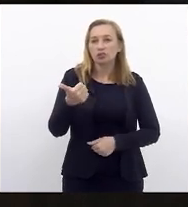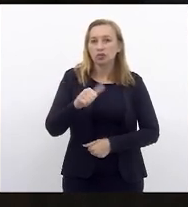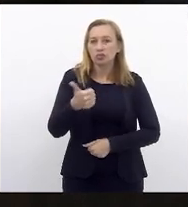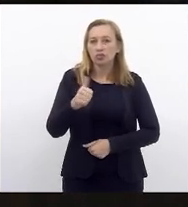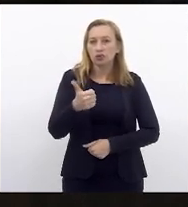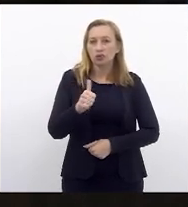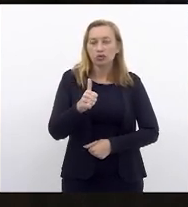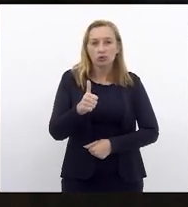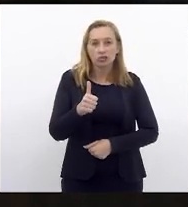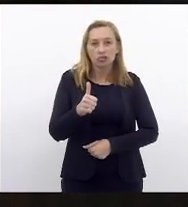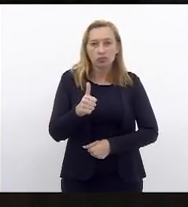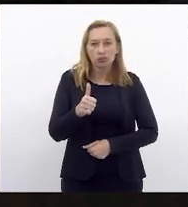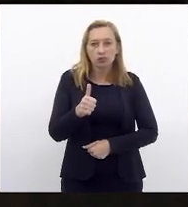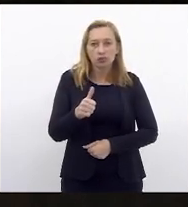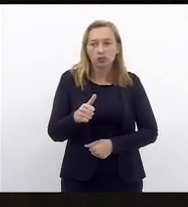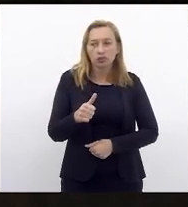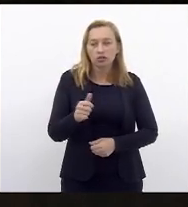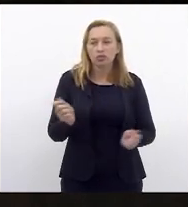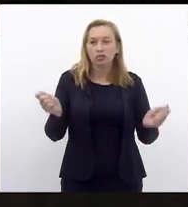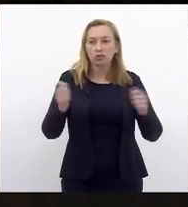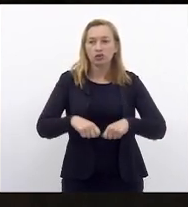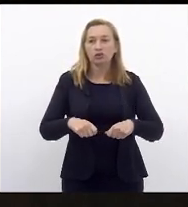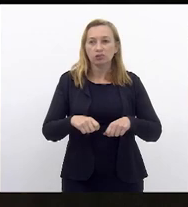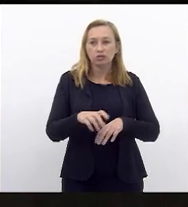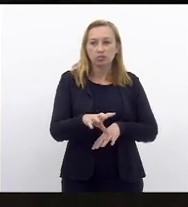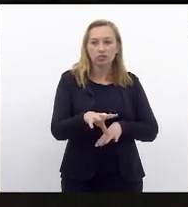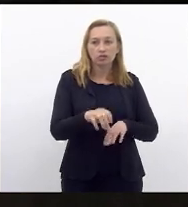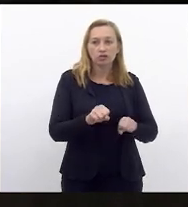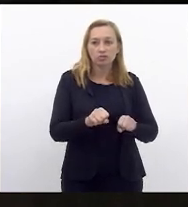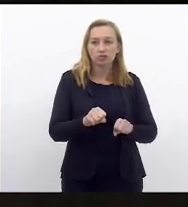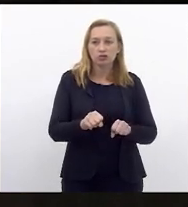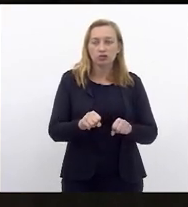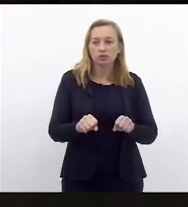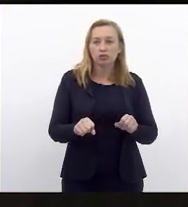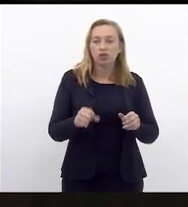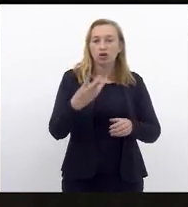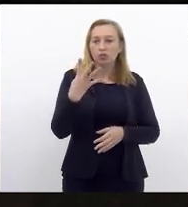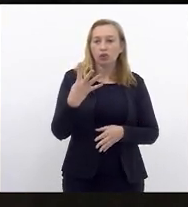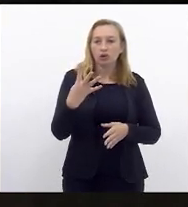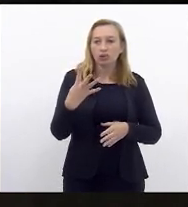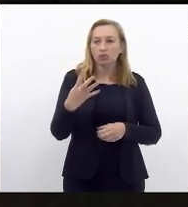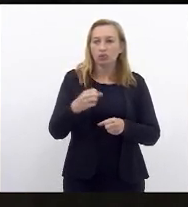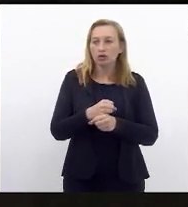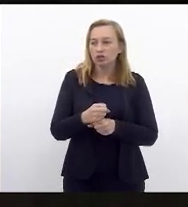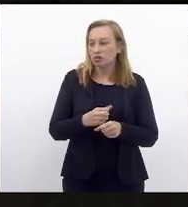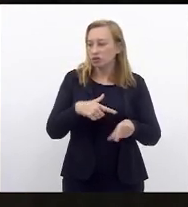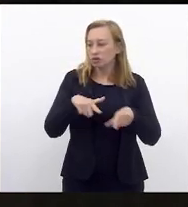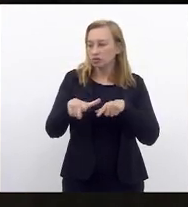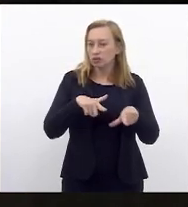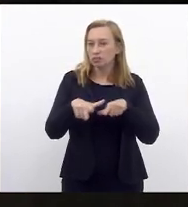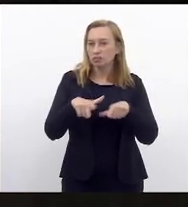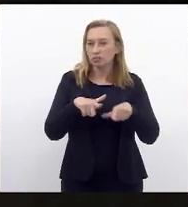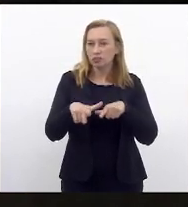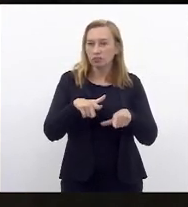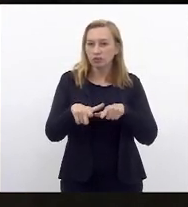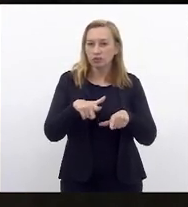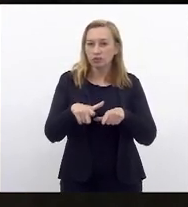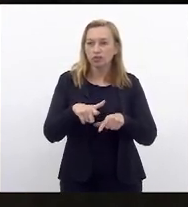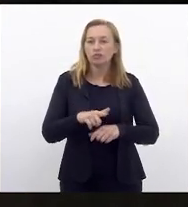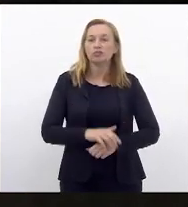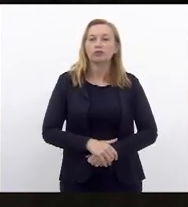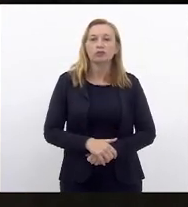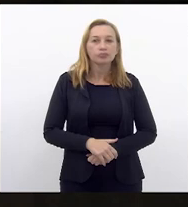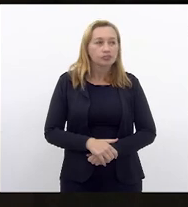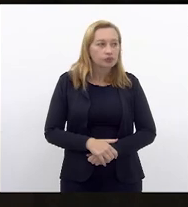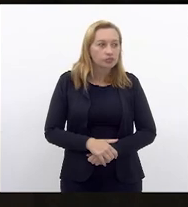do competente diploma legal, o mandato de 4 anos. A opção ora manifestada deriva do fato